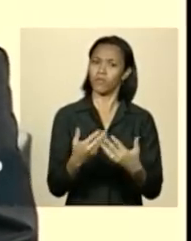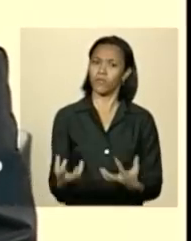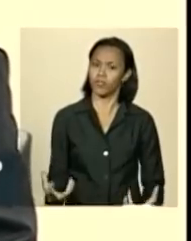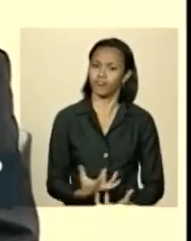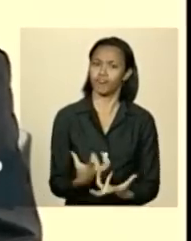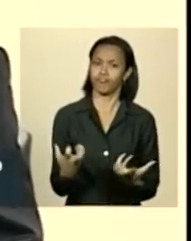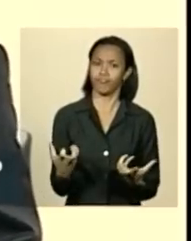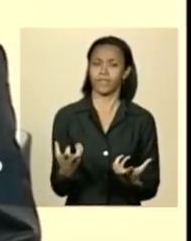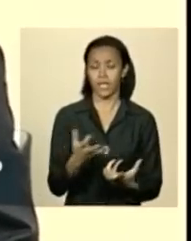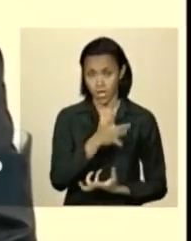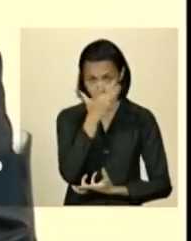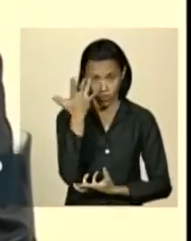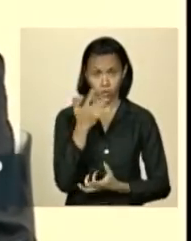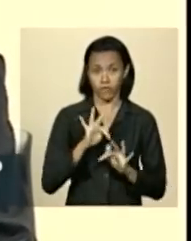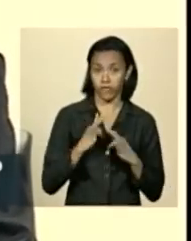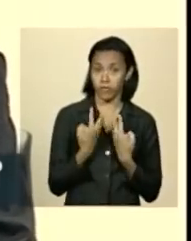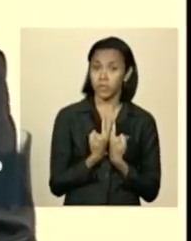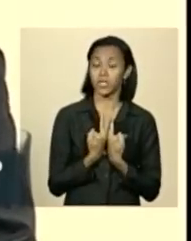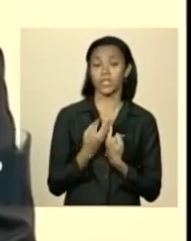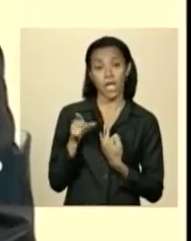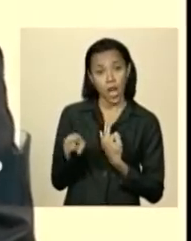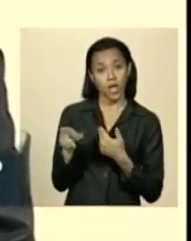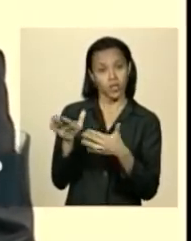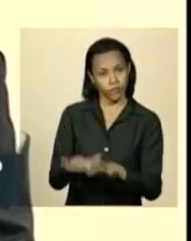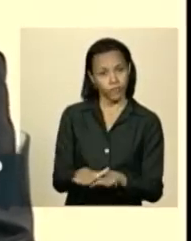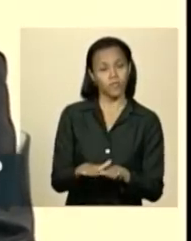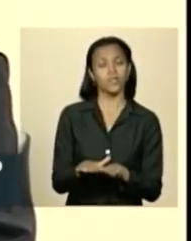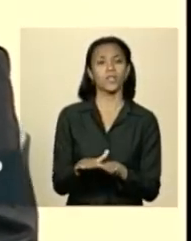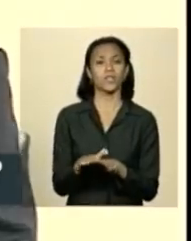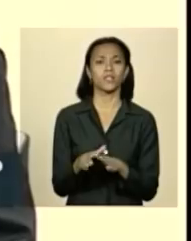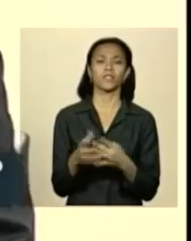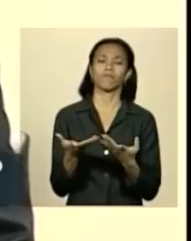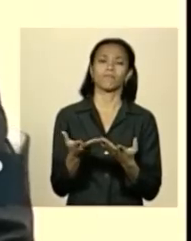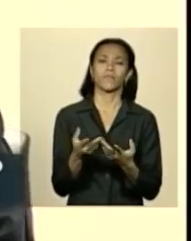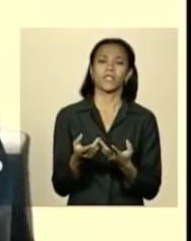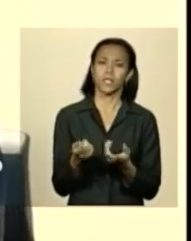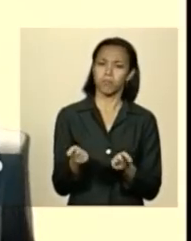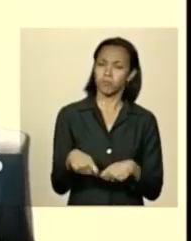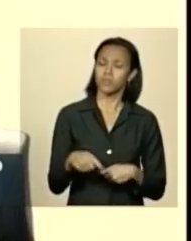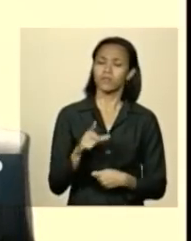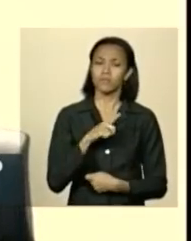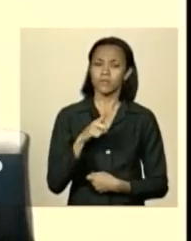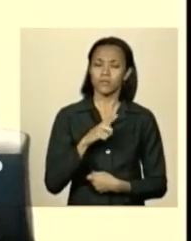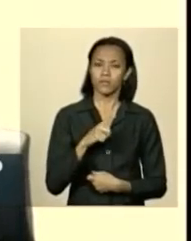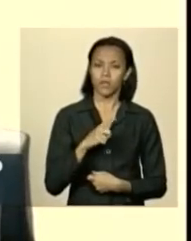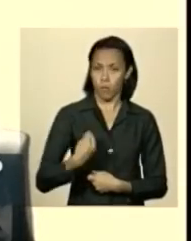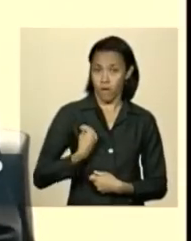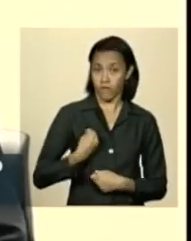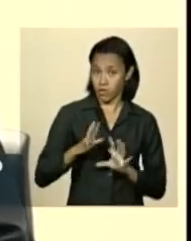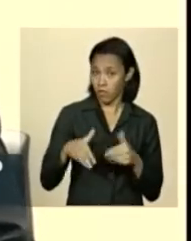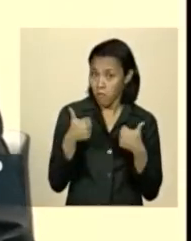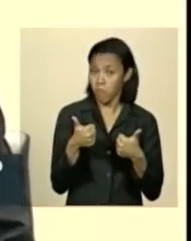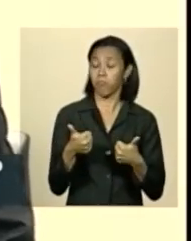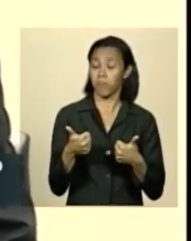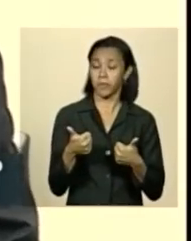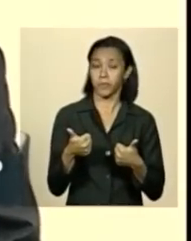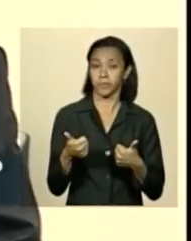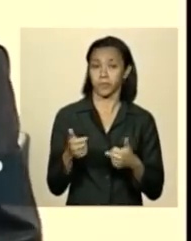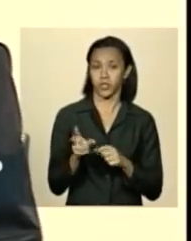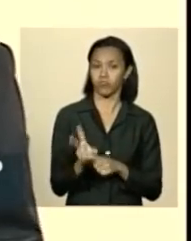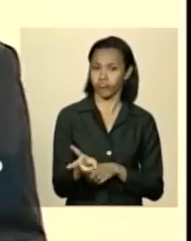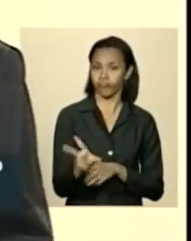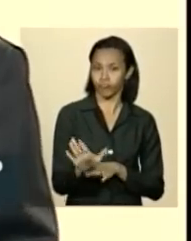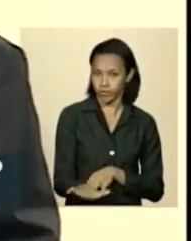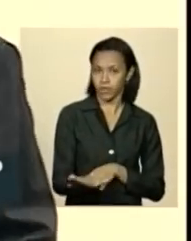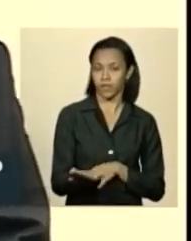e que as pessoas as famílias lá sentadas tenham as aquelas condições de vida eh mais adequadas possíveis